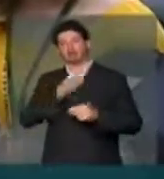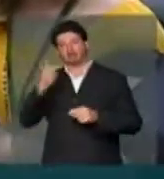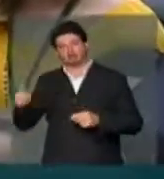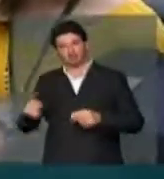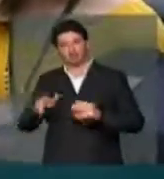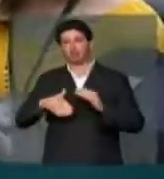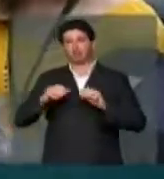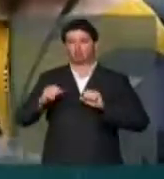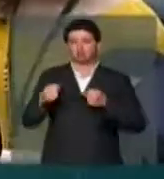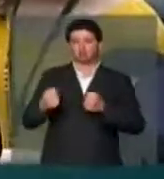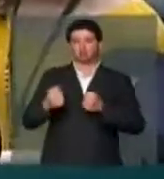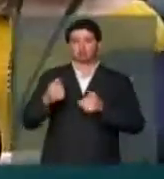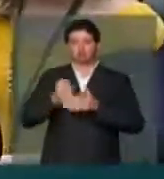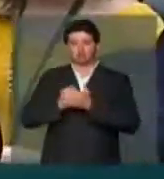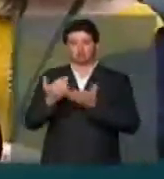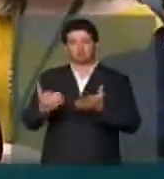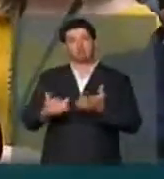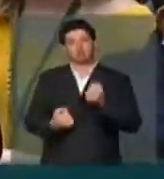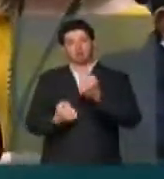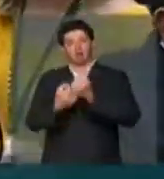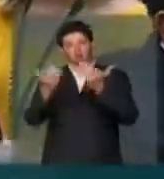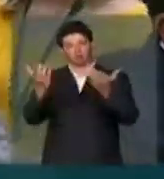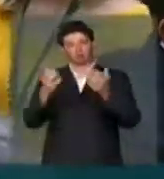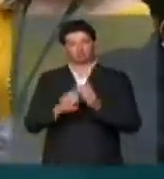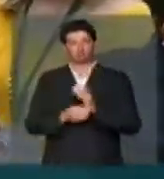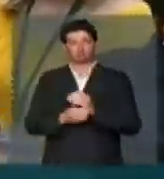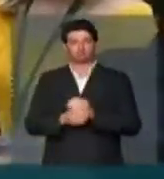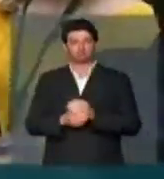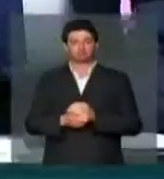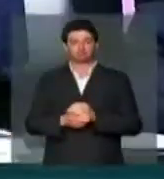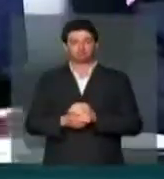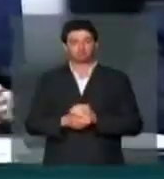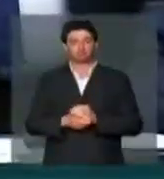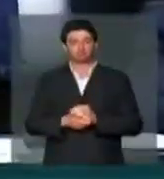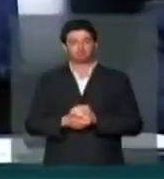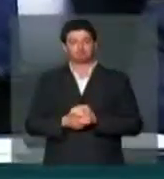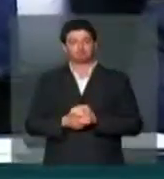integral a essa causa nosso apoio aos lotéricos do Brasil Presidente